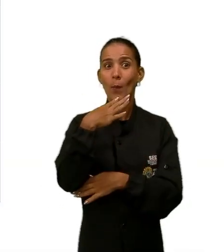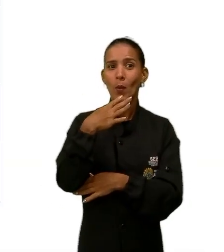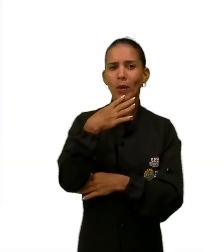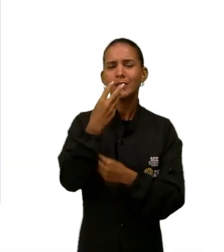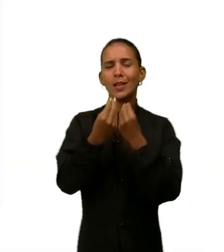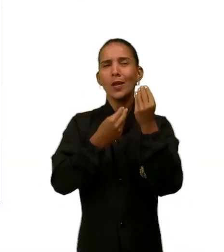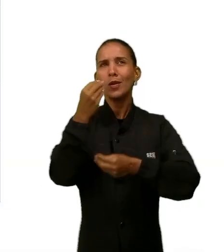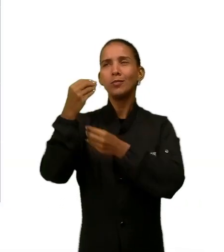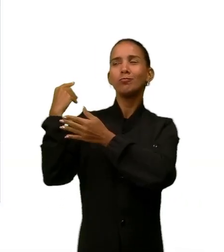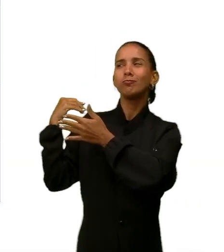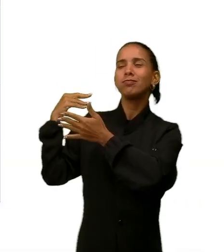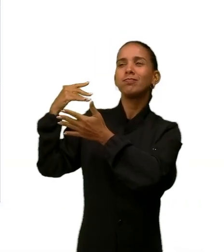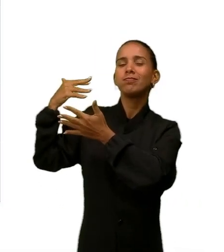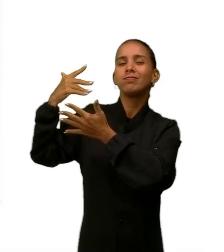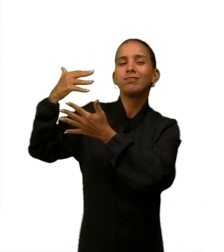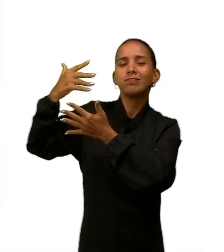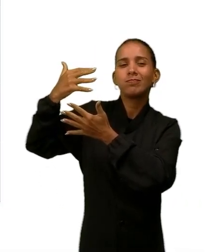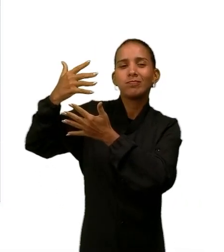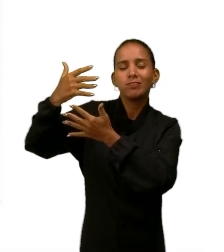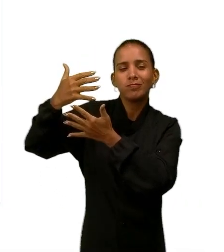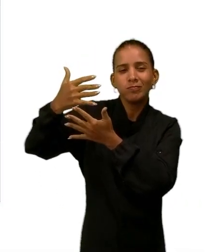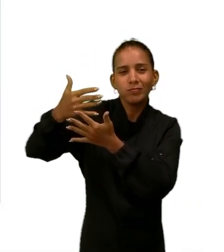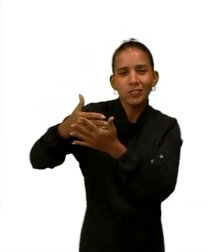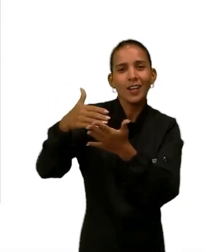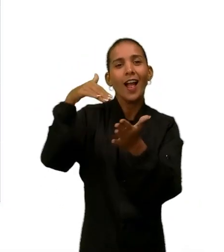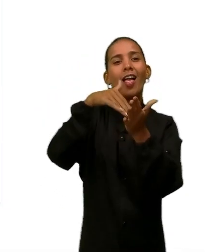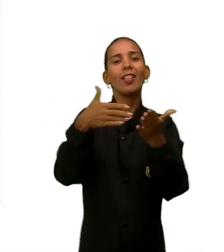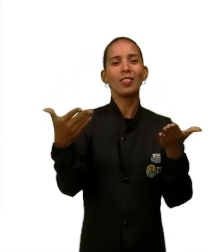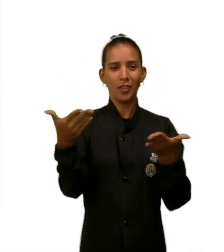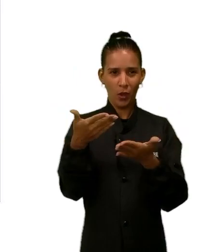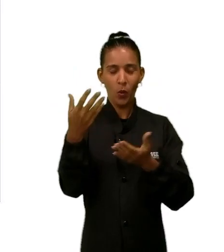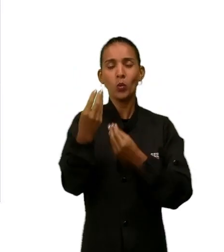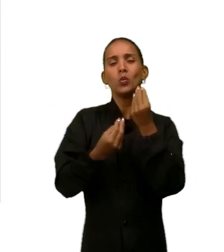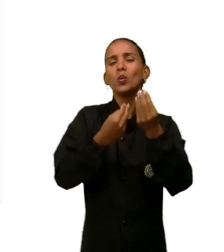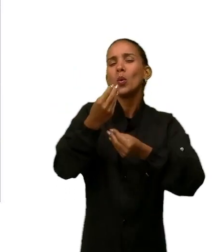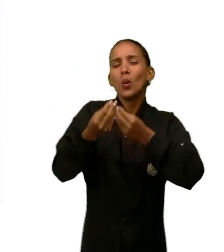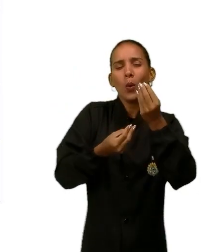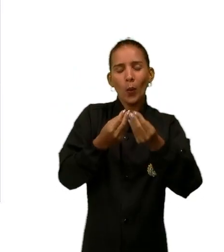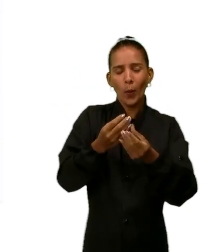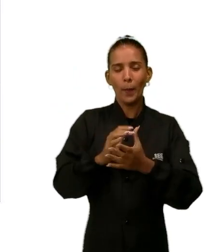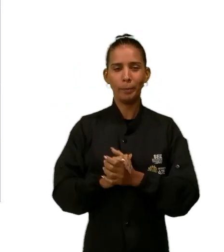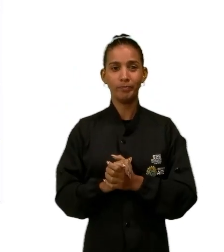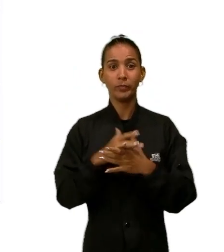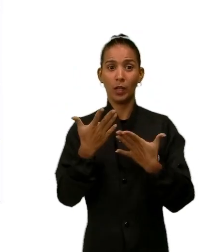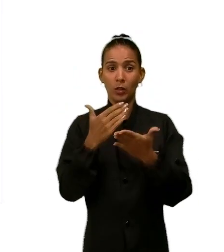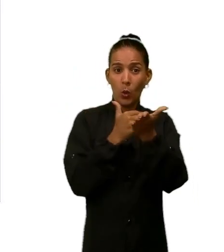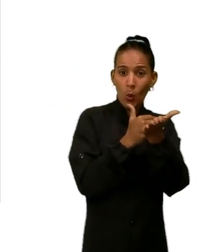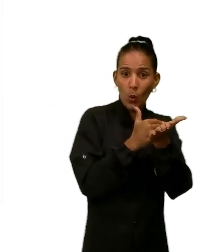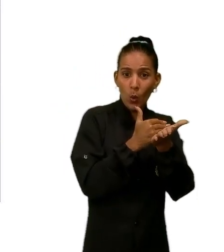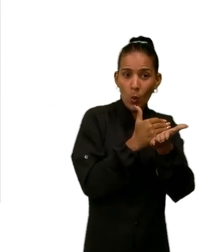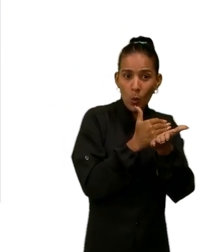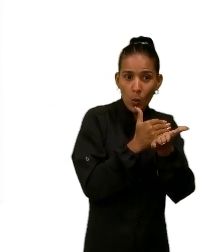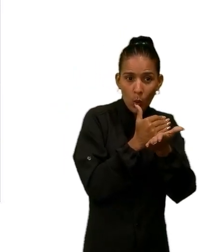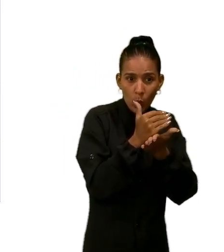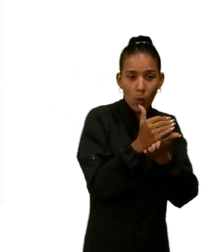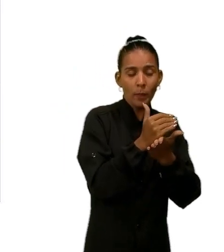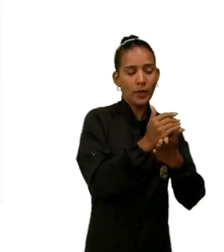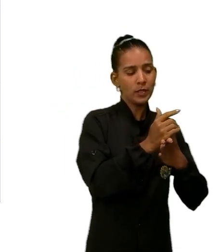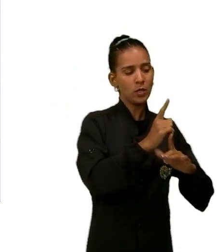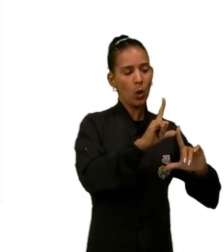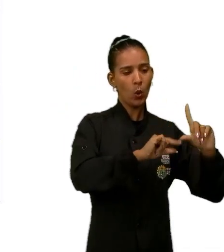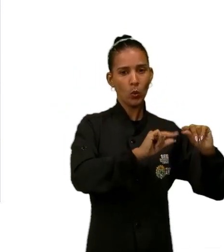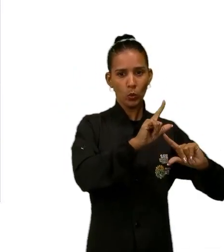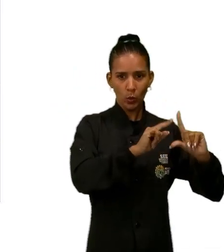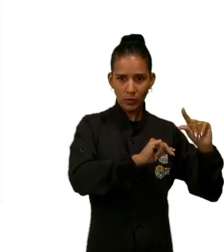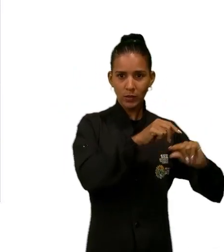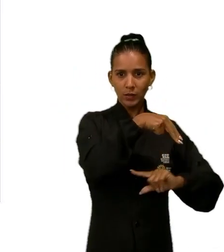né? Sobre toda essa trajetória ali das estrelas. Então, tudo começa ali com uma nebulosa, ela vai crescendo e